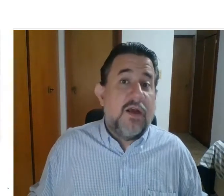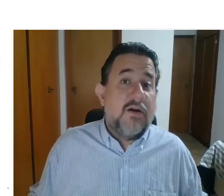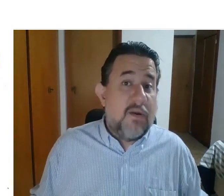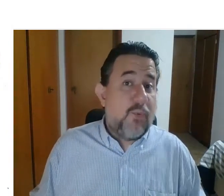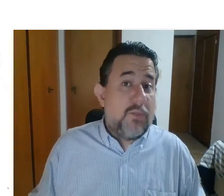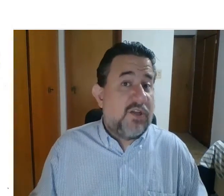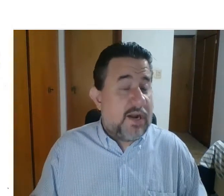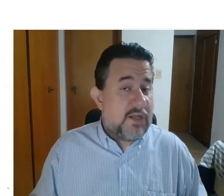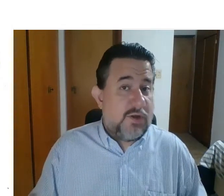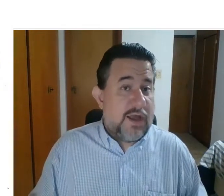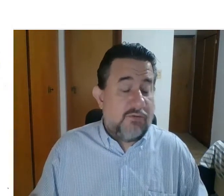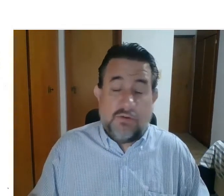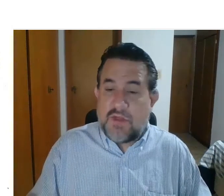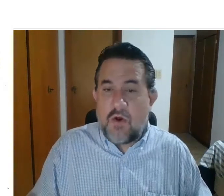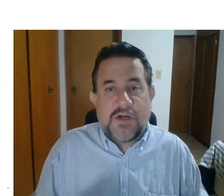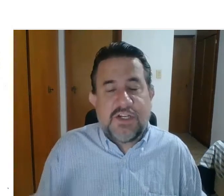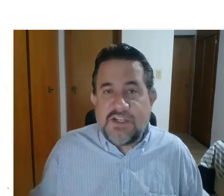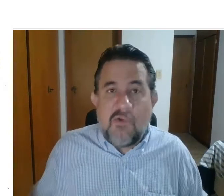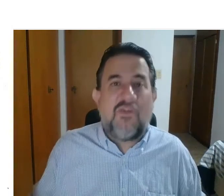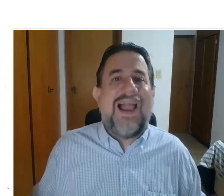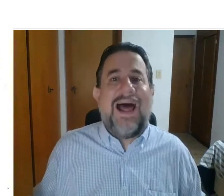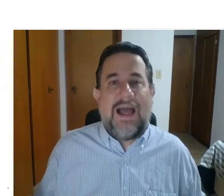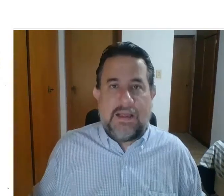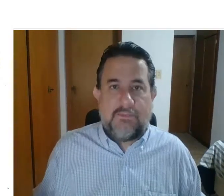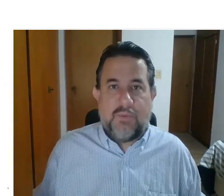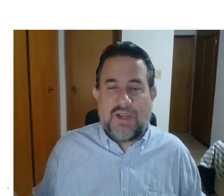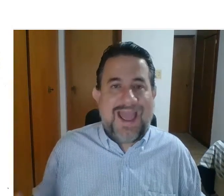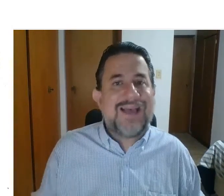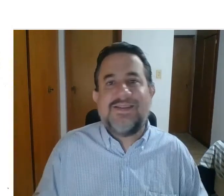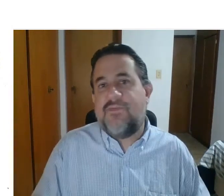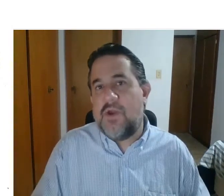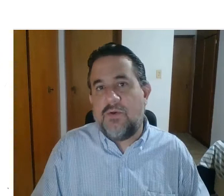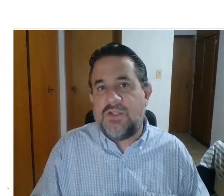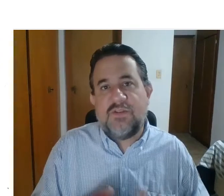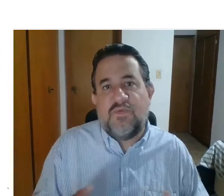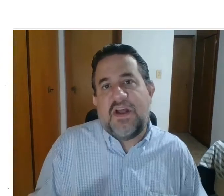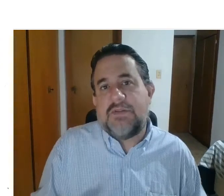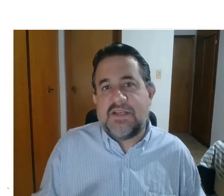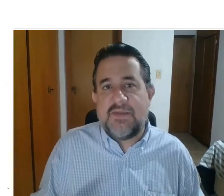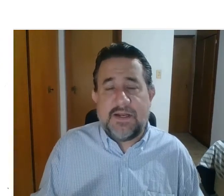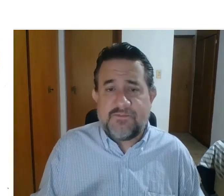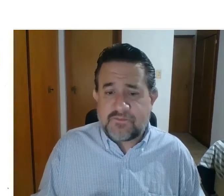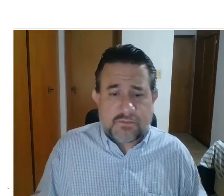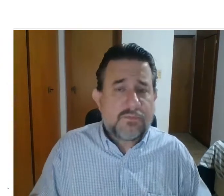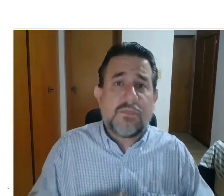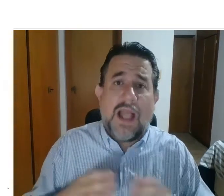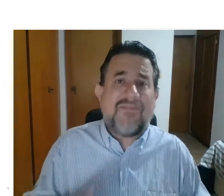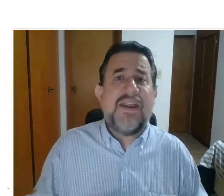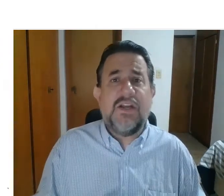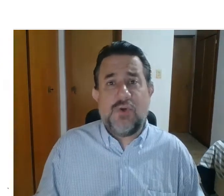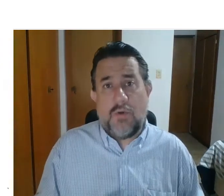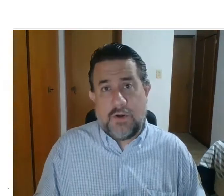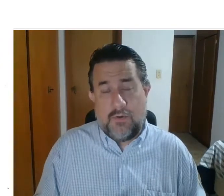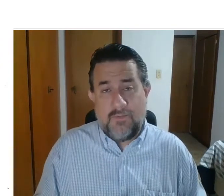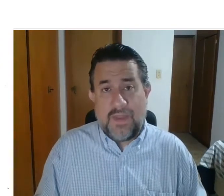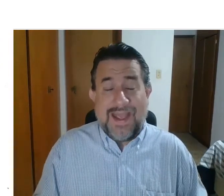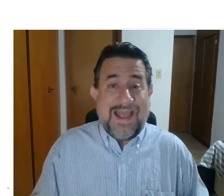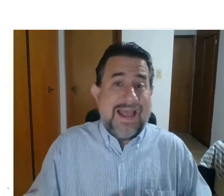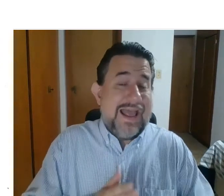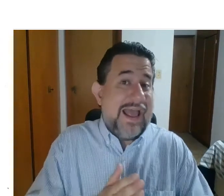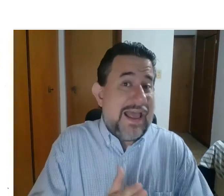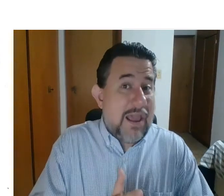legal? Vamos para o âmbito internacional? Não tem como a gente não falar, porque essa foi a notícia do final da semana, a variante